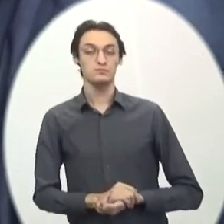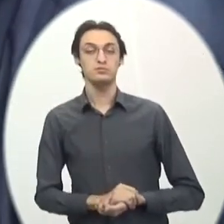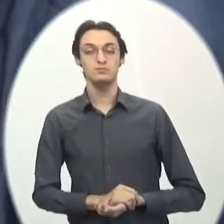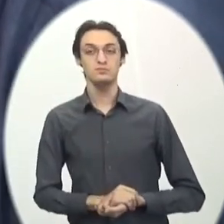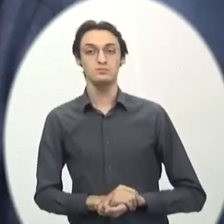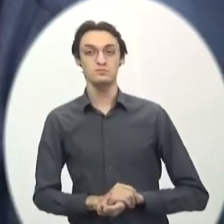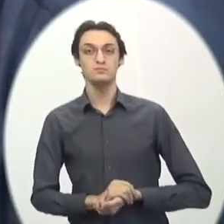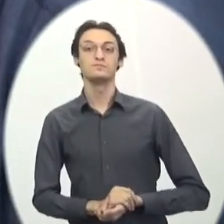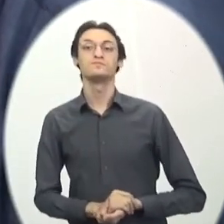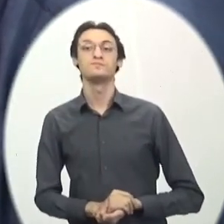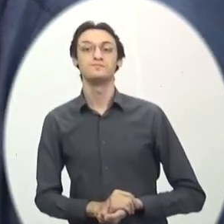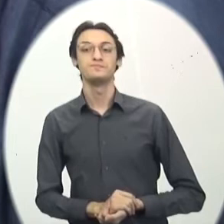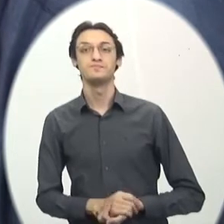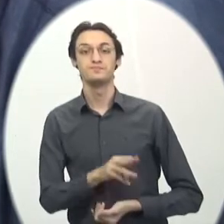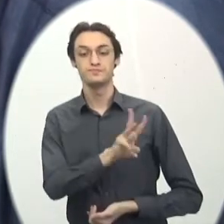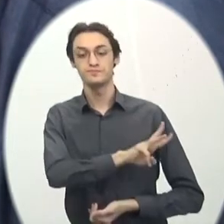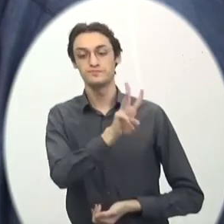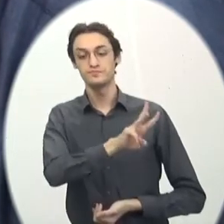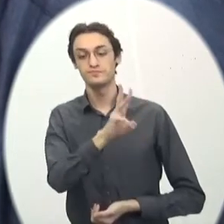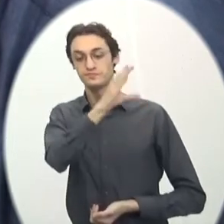seja